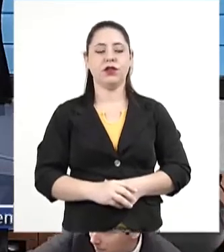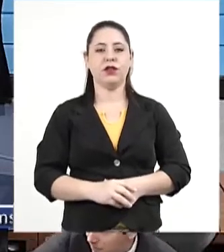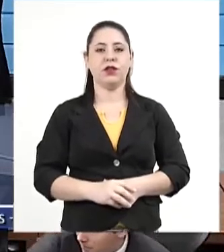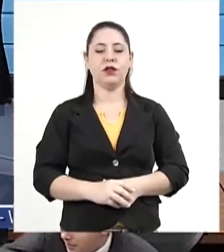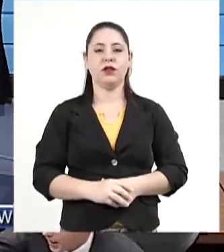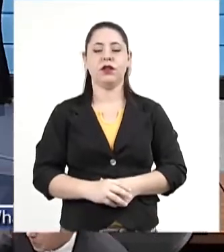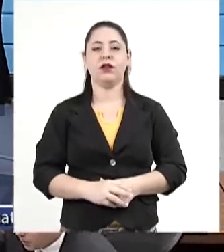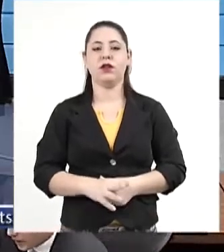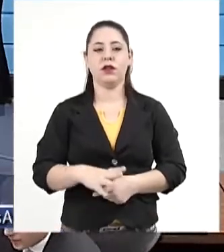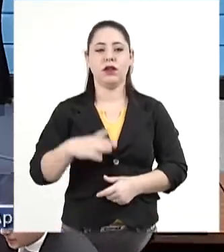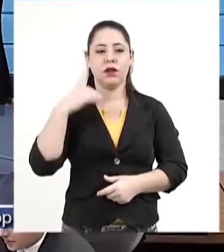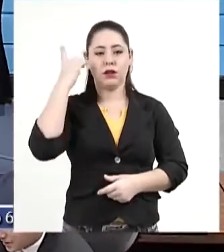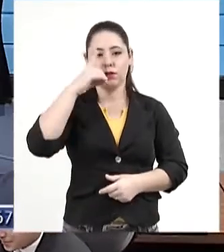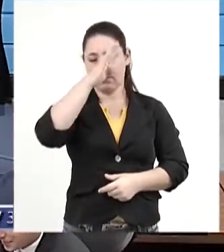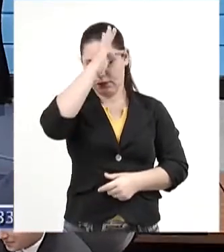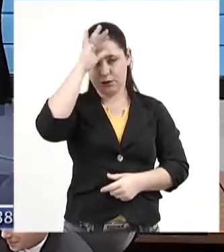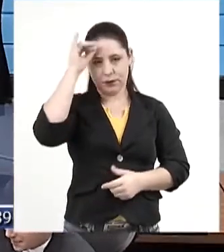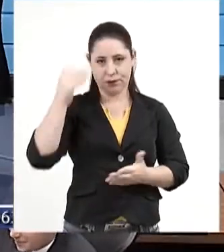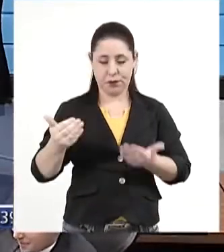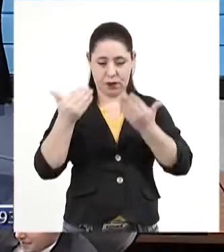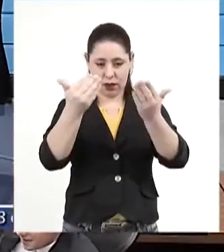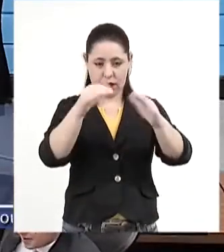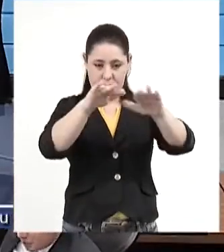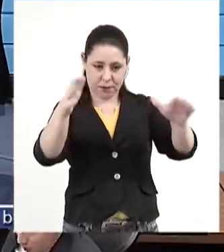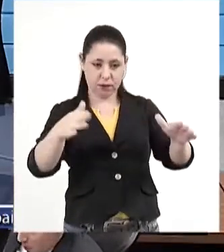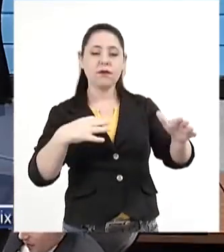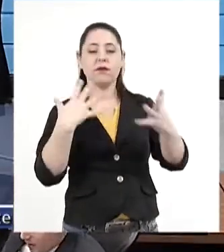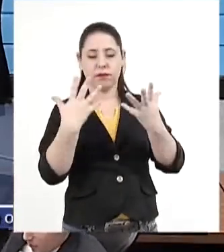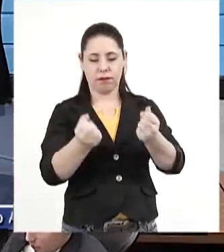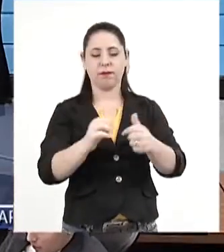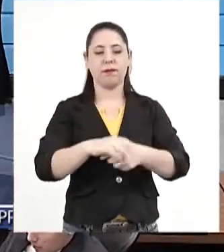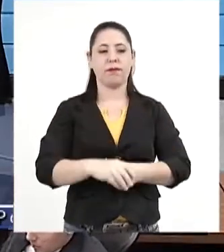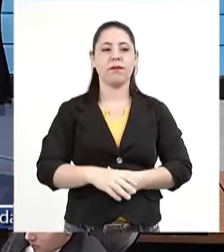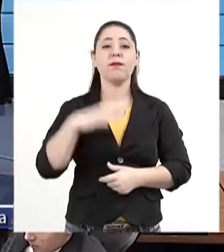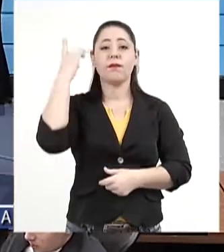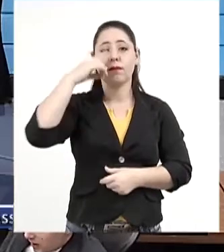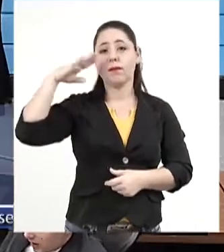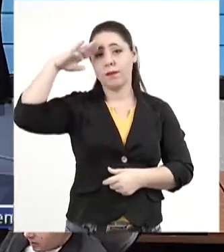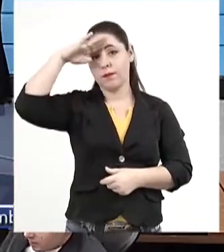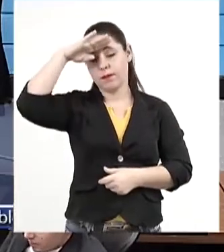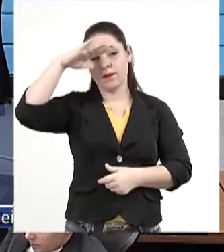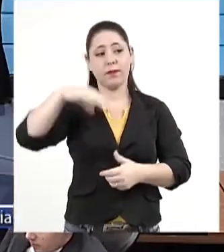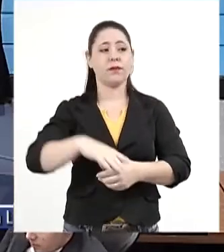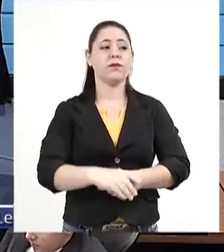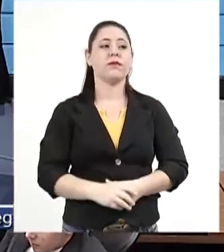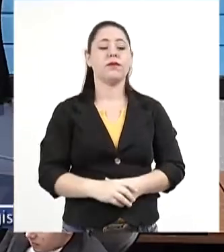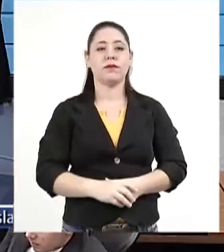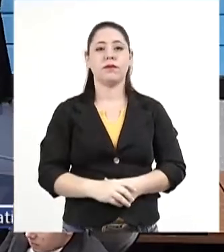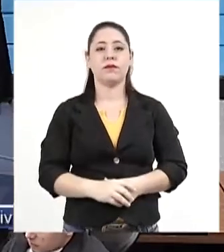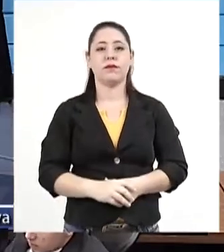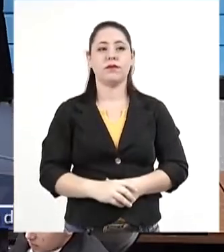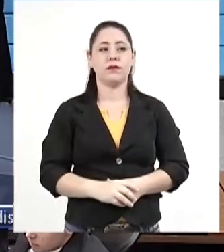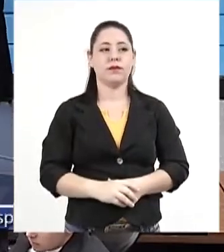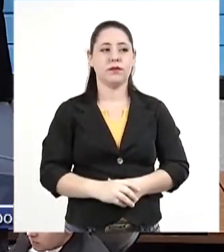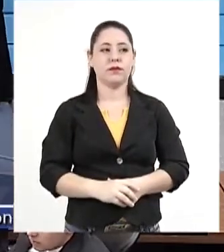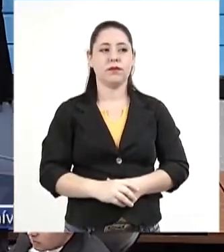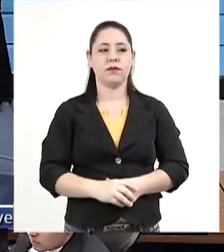Deputado Felipe, vou colocar sobre a mesa. Sim, senhor deputado. Deputado Cabo Almi.